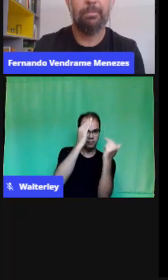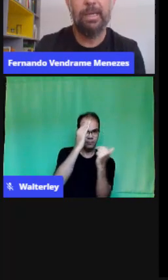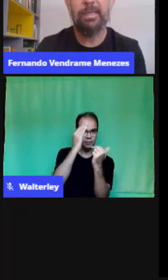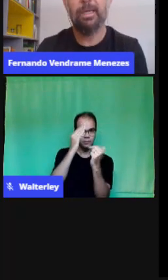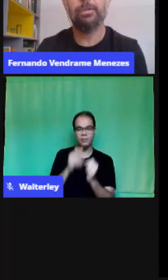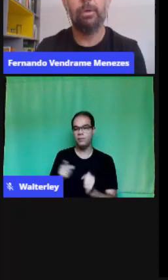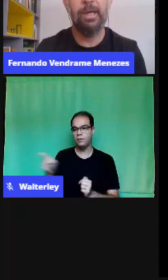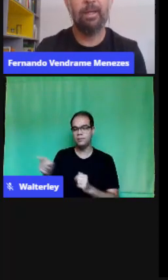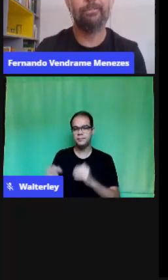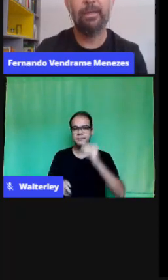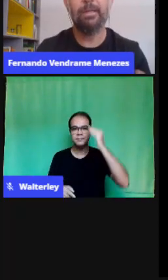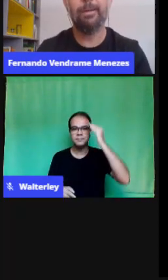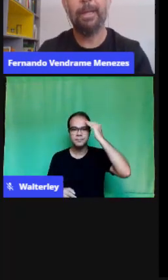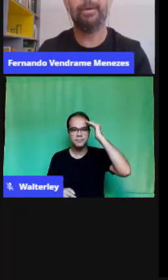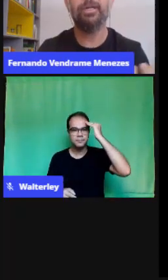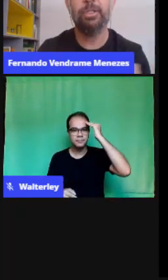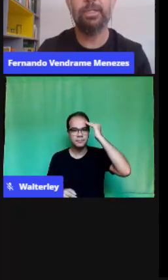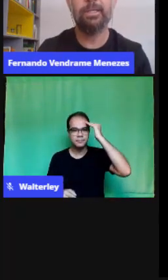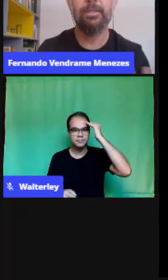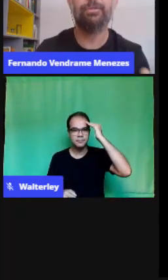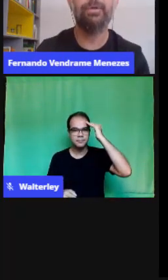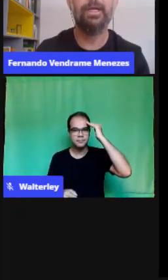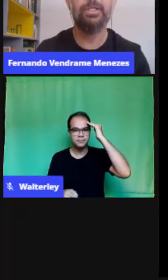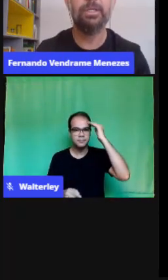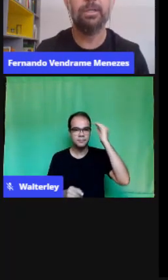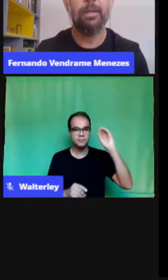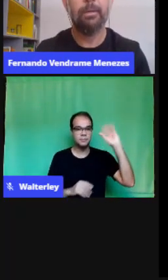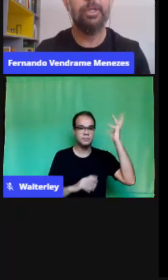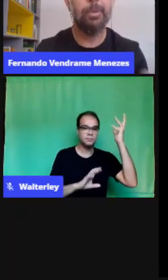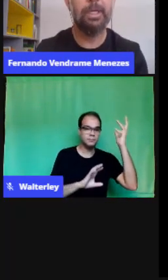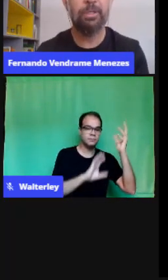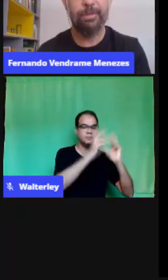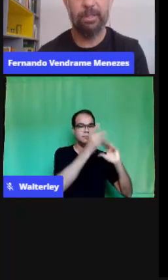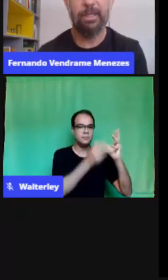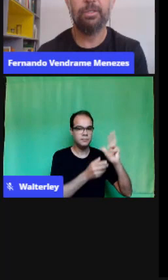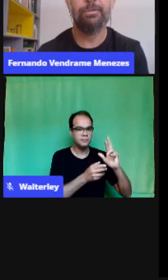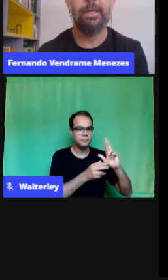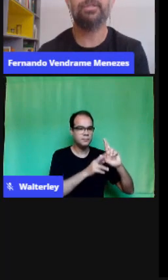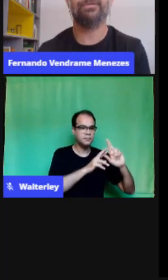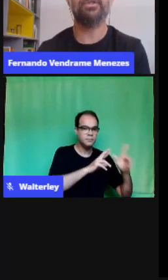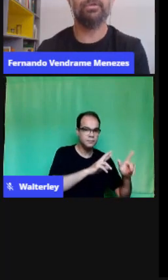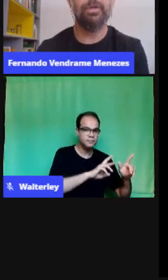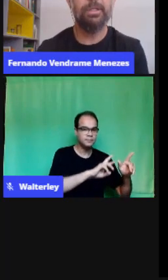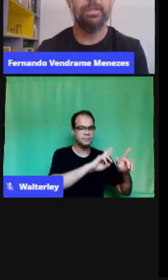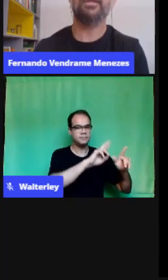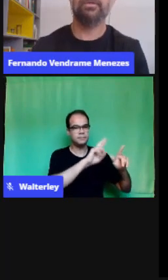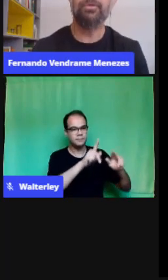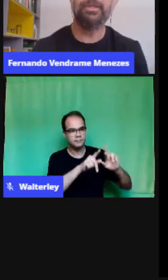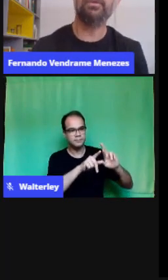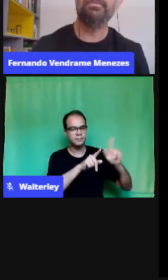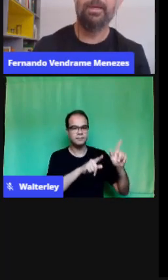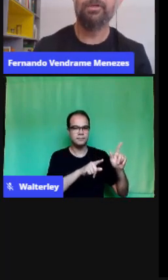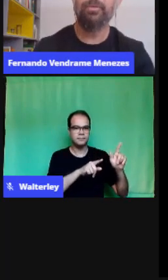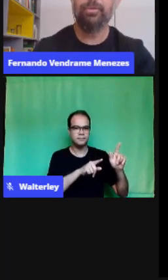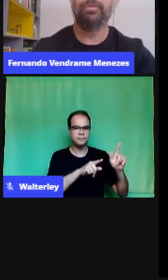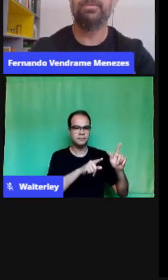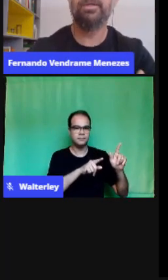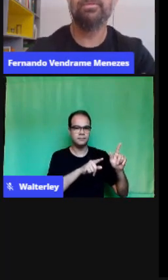entenderem também que a história é feita a partir dessas diferentes perspectivas e dessas diferentes visões sobre